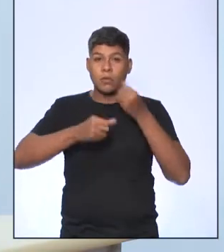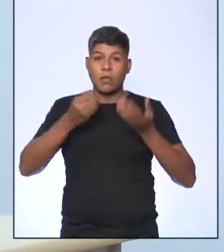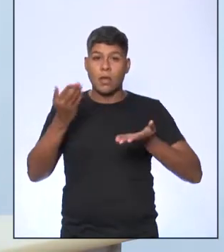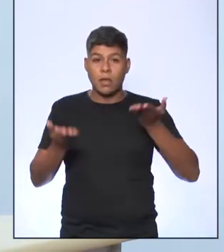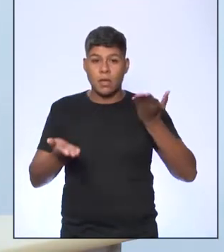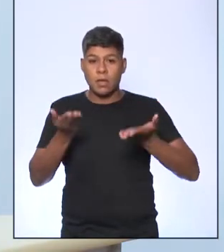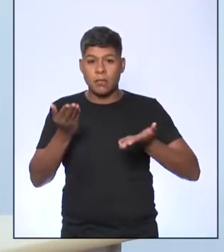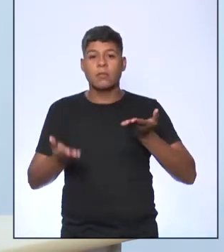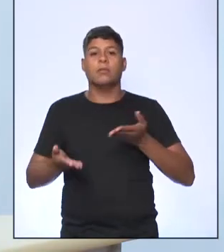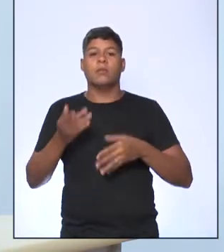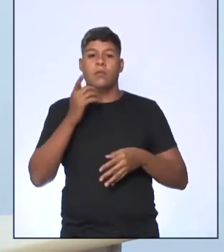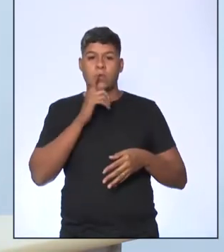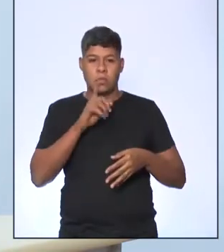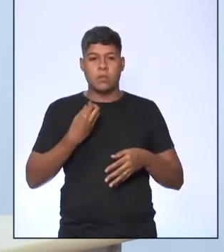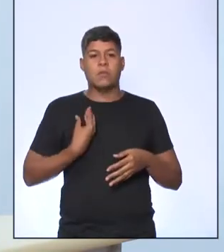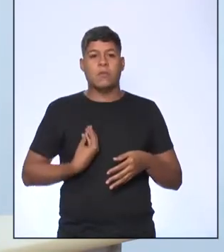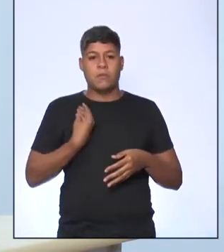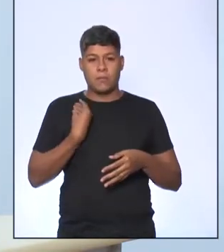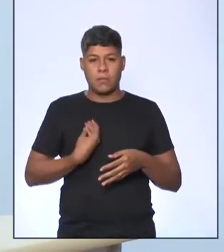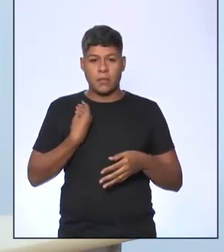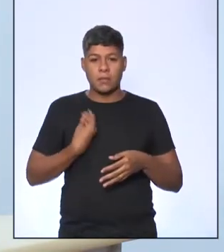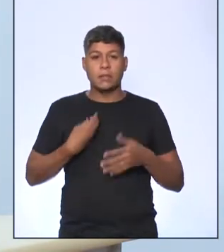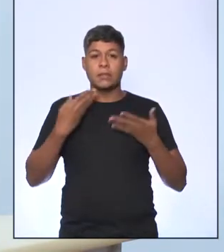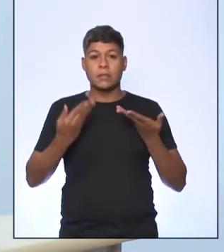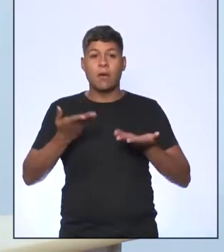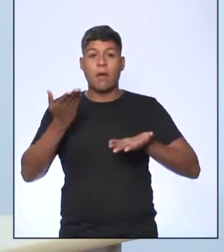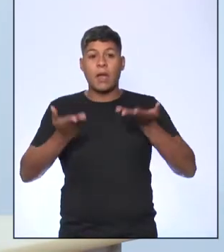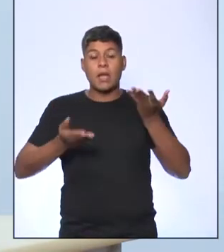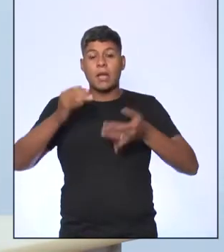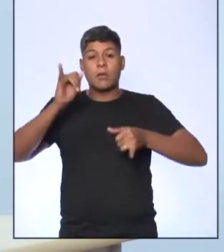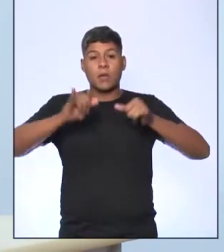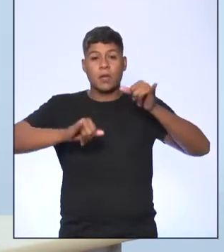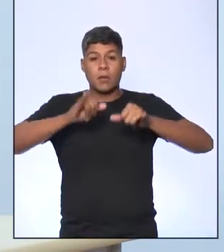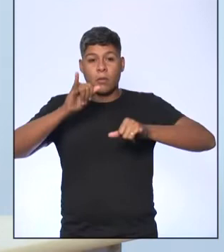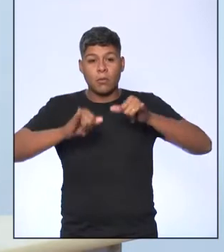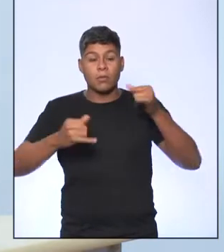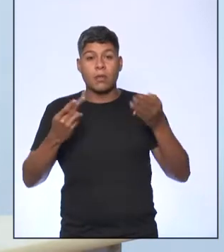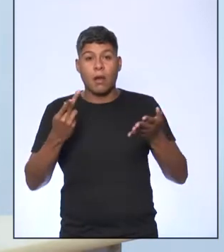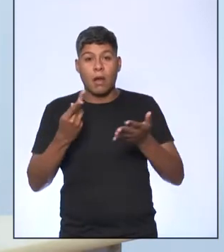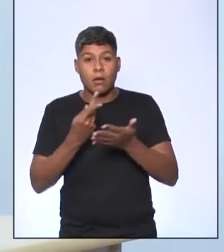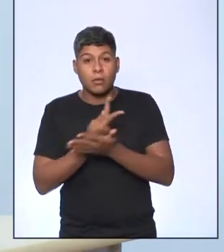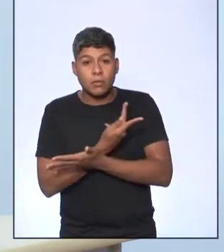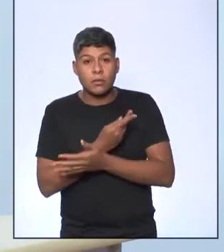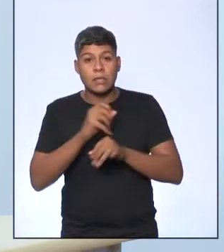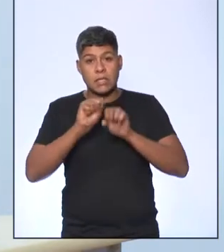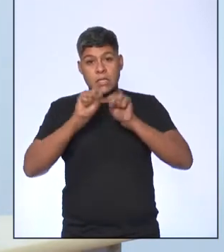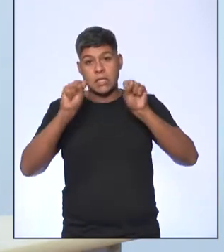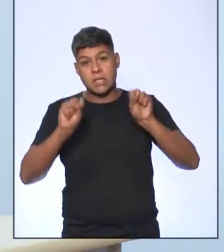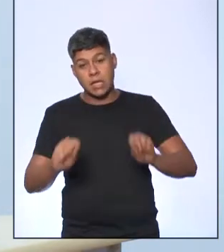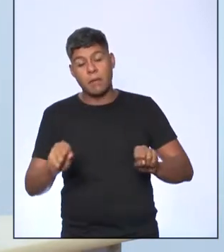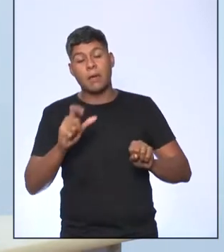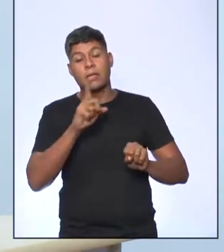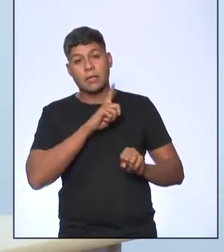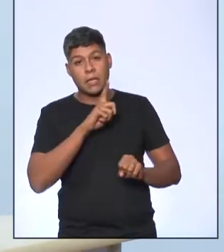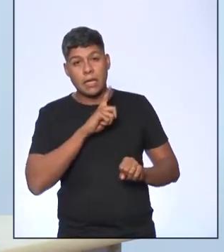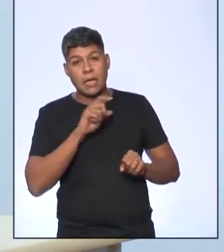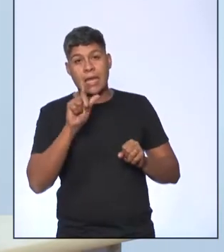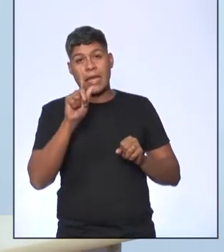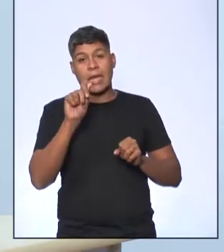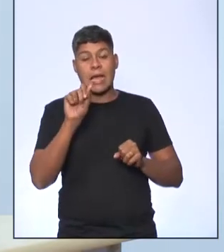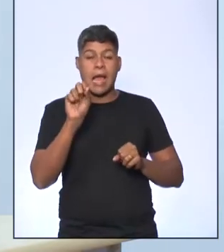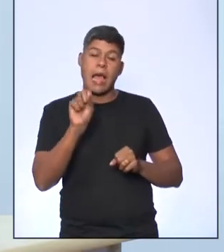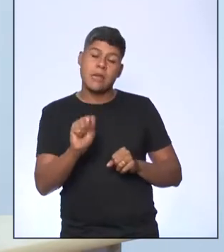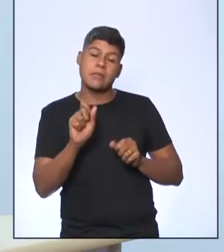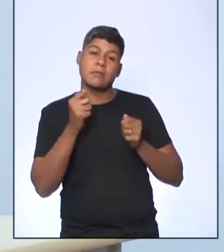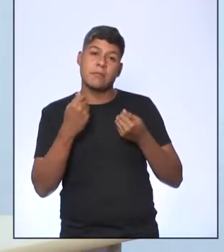equilíbrio? Eu altero meu equilíbrio. E esse equilíbrio químico, para ele acontecer num sistema onde a gente tem gás, ele